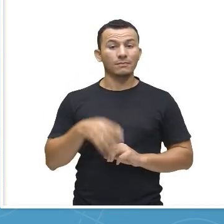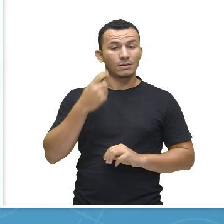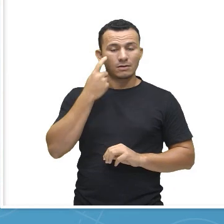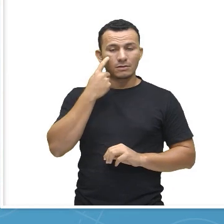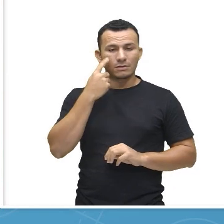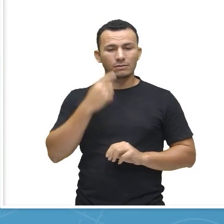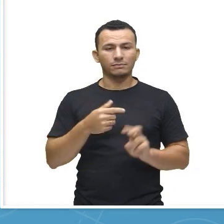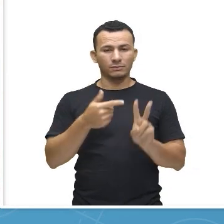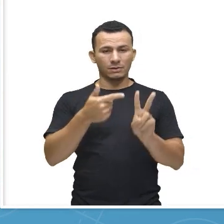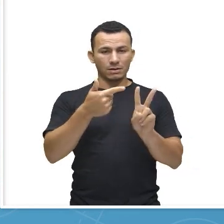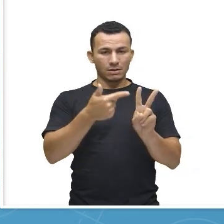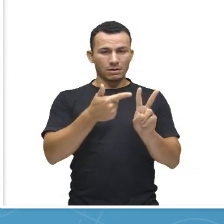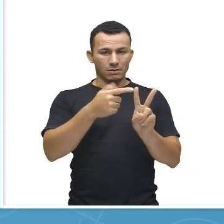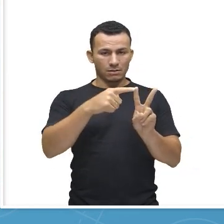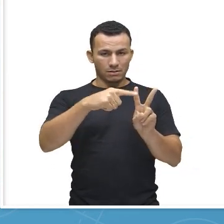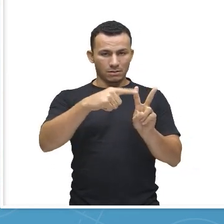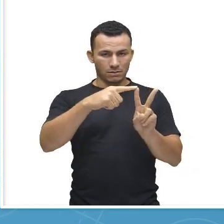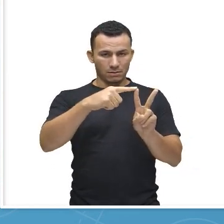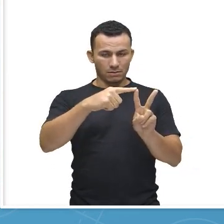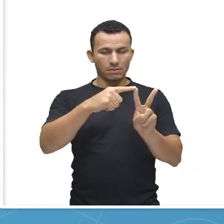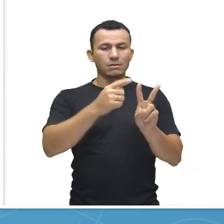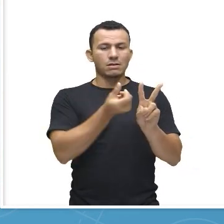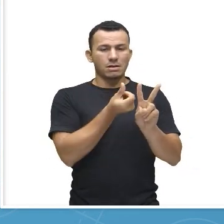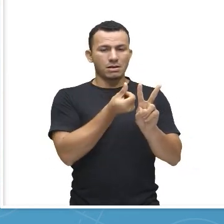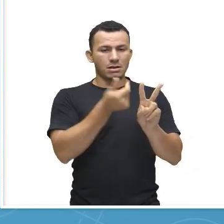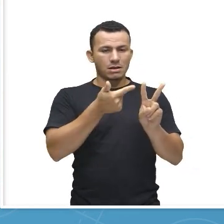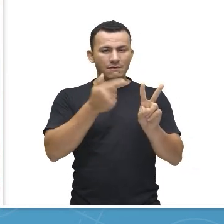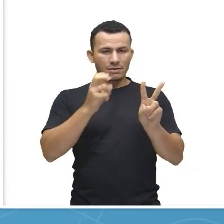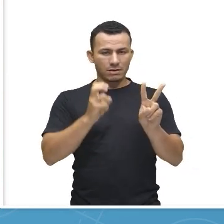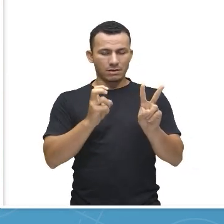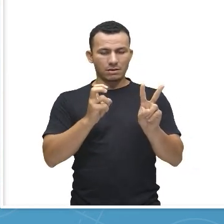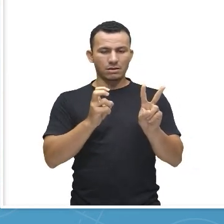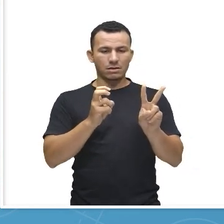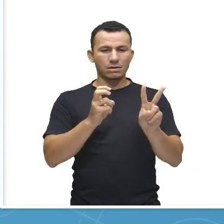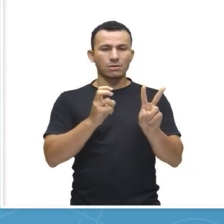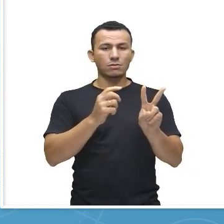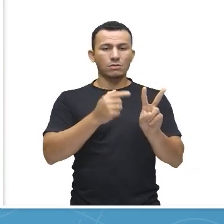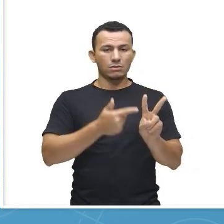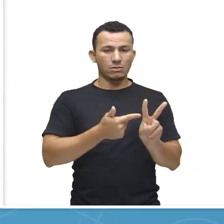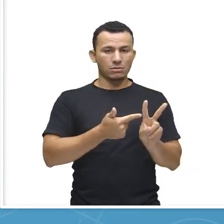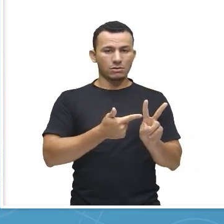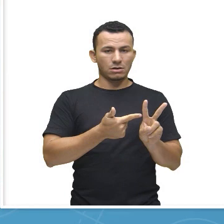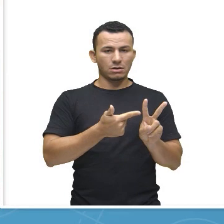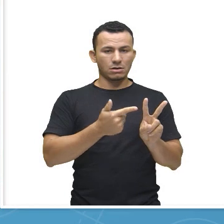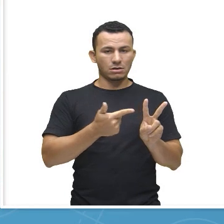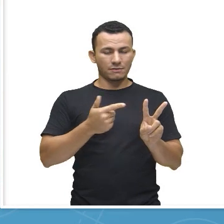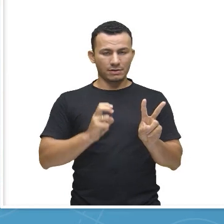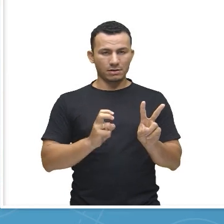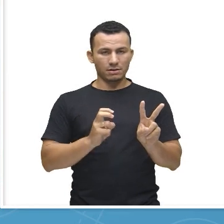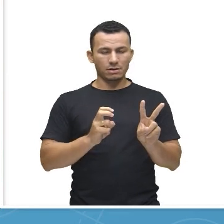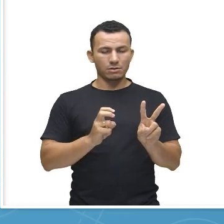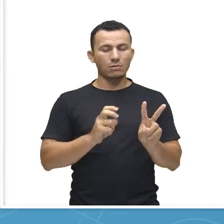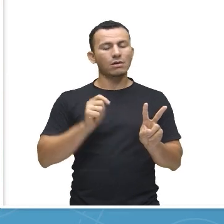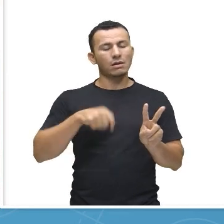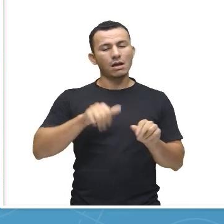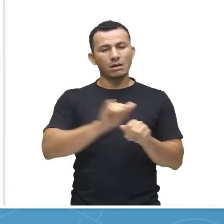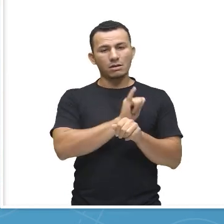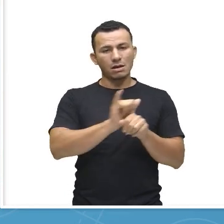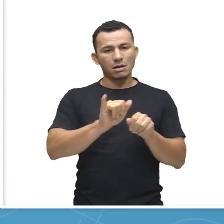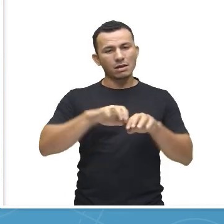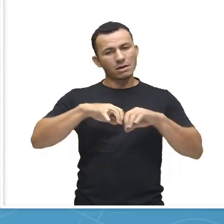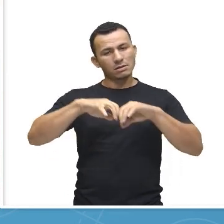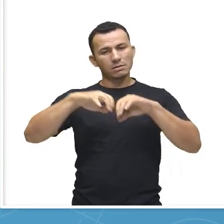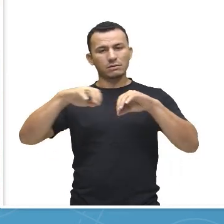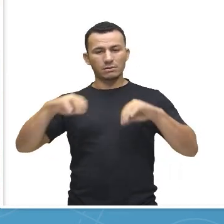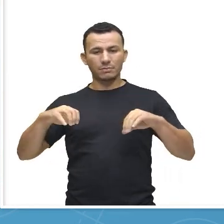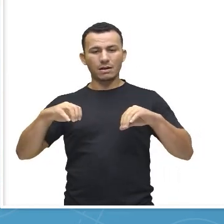625 sobre 225. Aí você, para facilitar, desmembra.